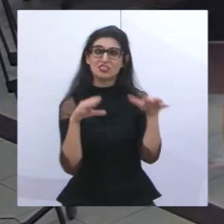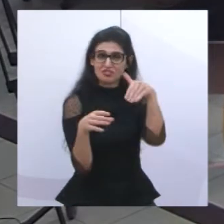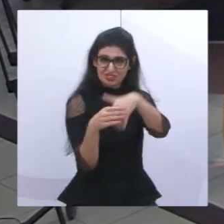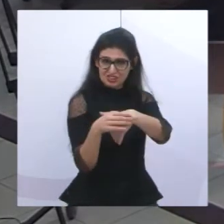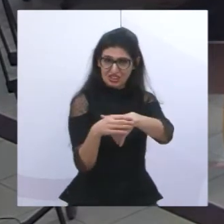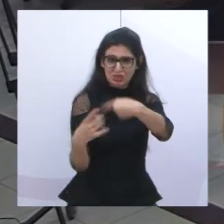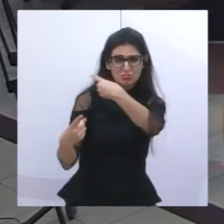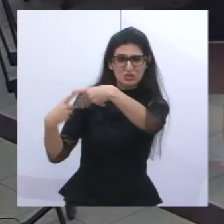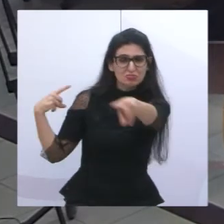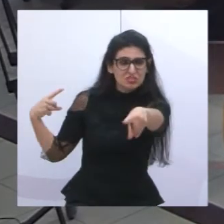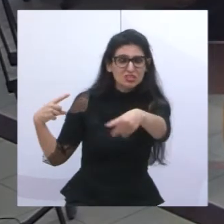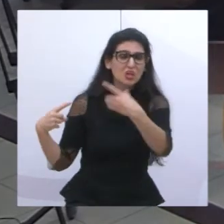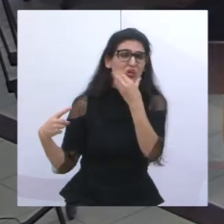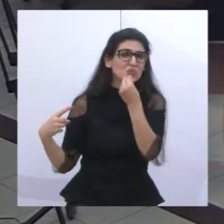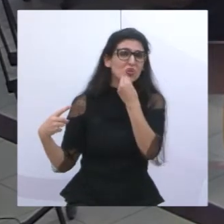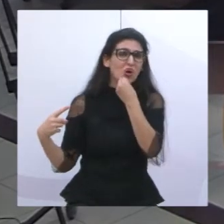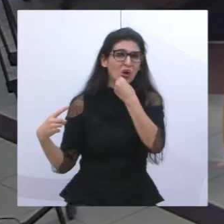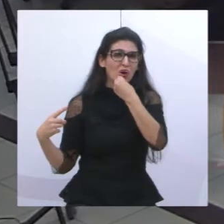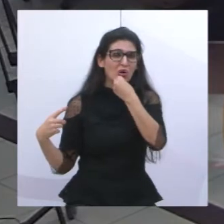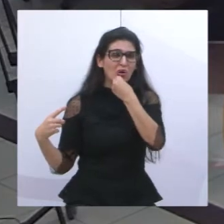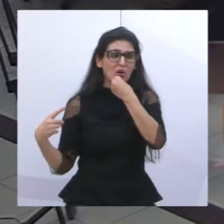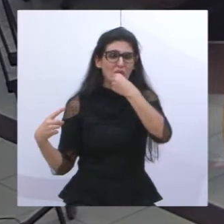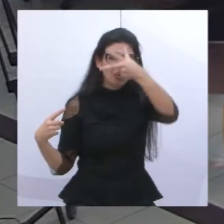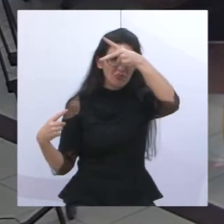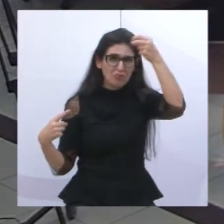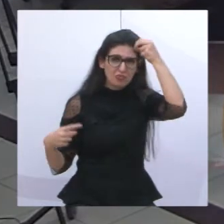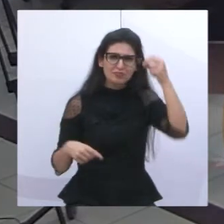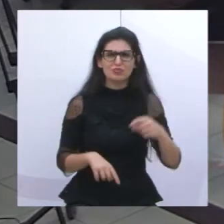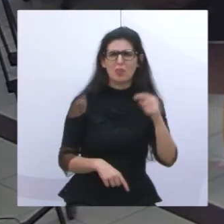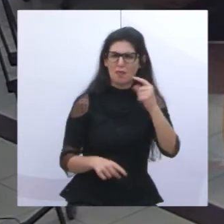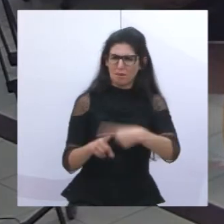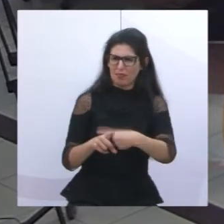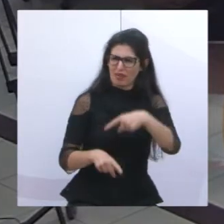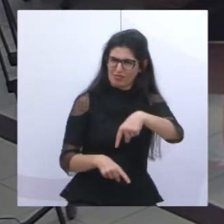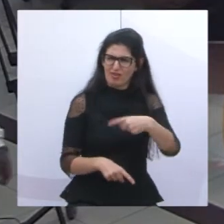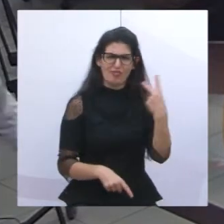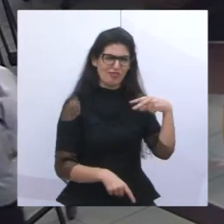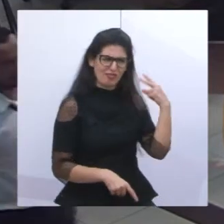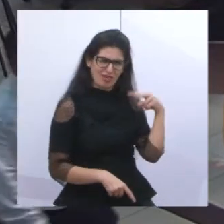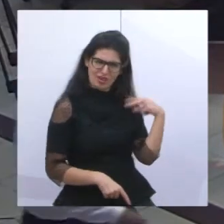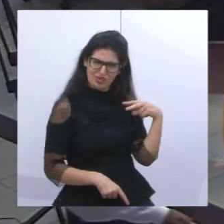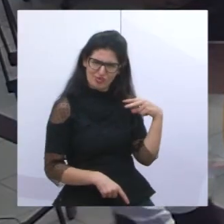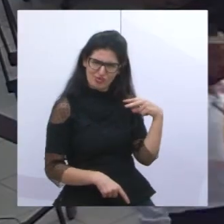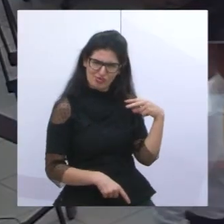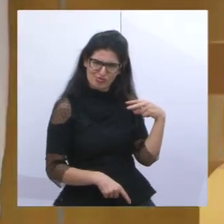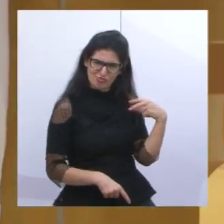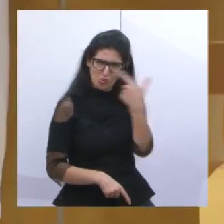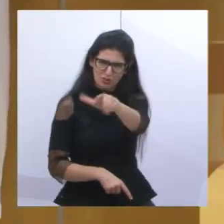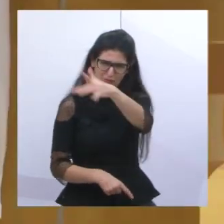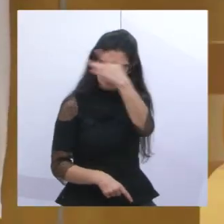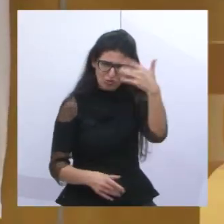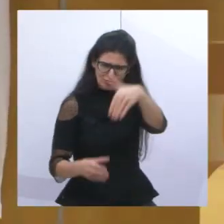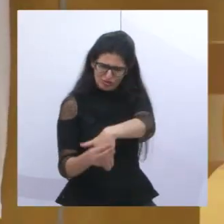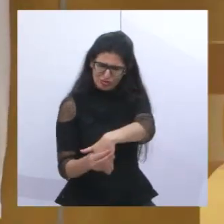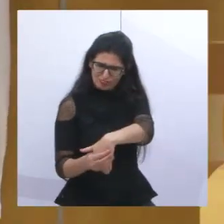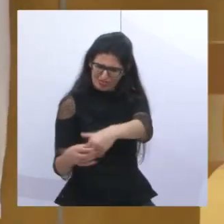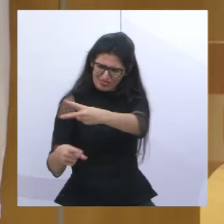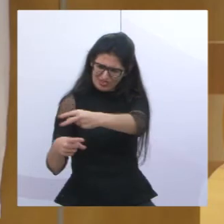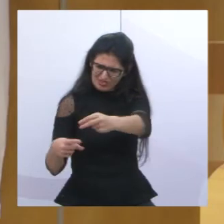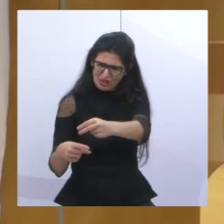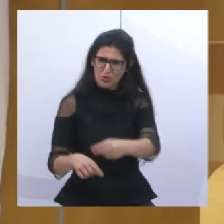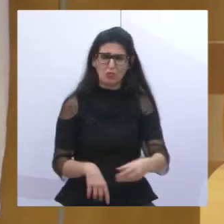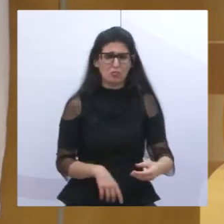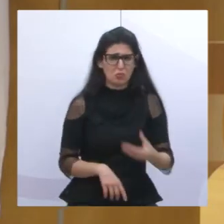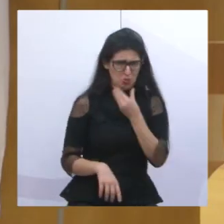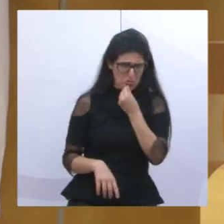Isaías, porque aqui, tanto os vereadores como o prefeito, foram eleitos aqui pelo povo. Eu quero falar para a população de